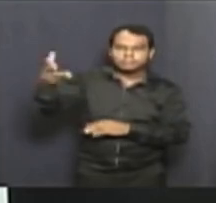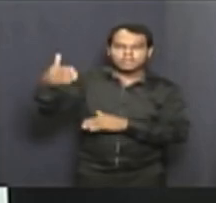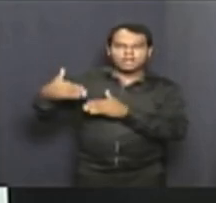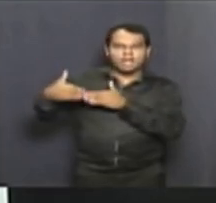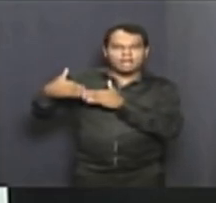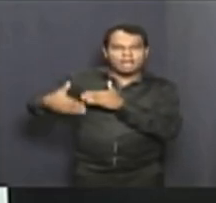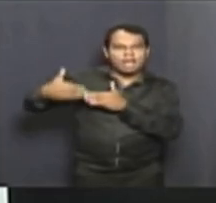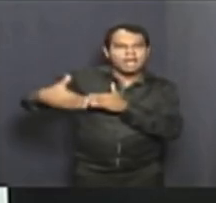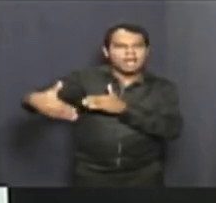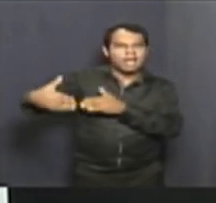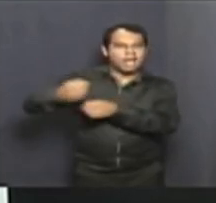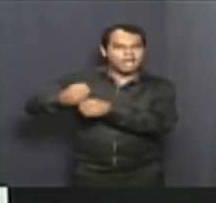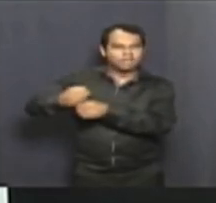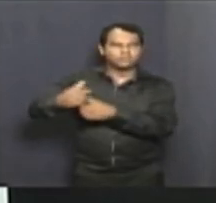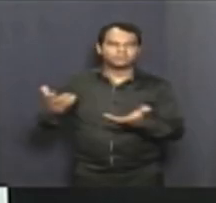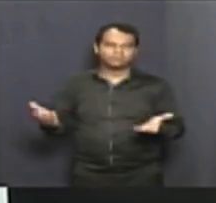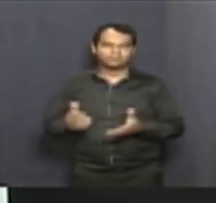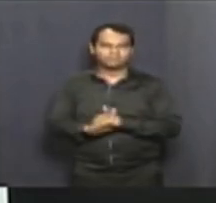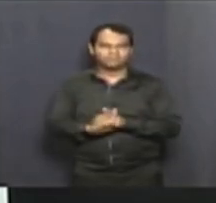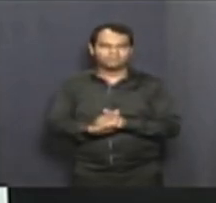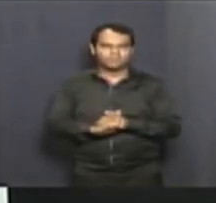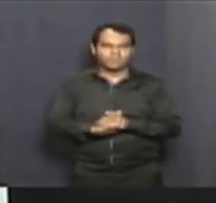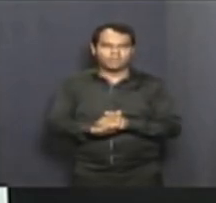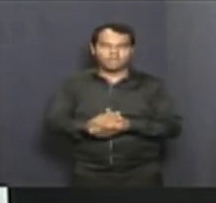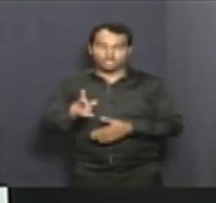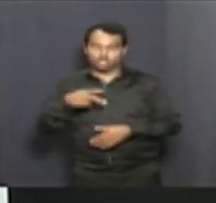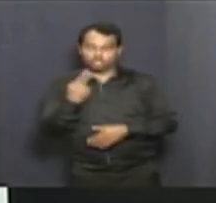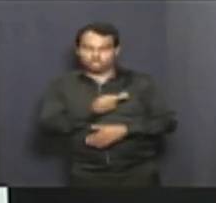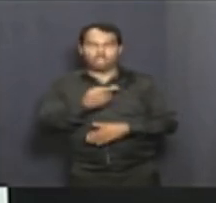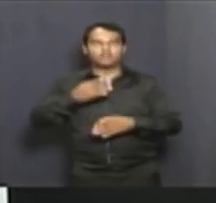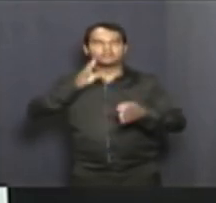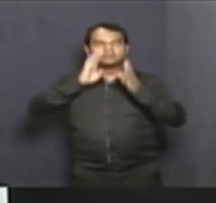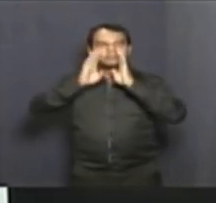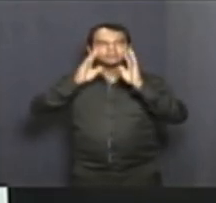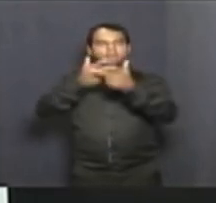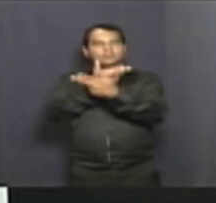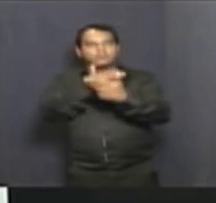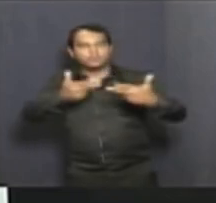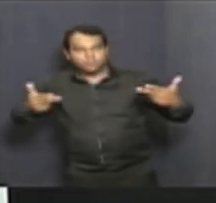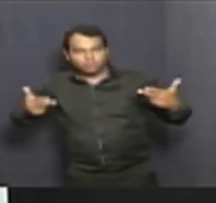anos nós das redes sociais